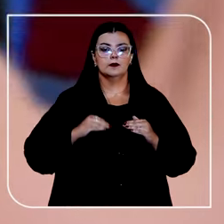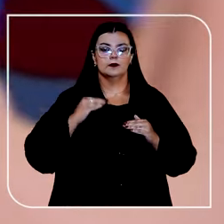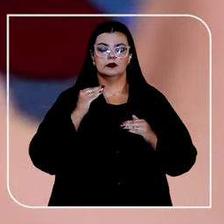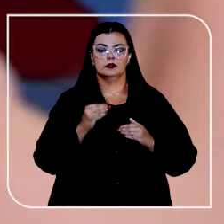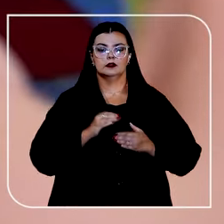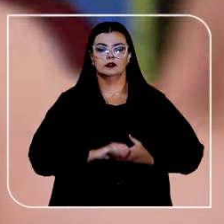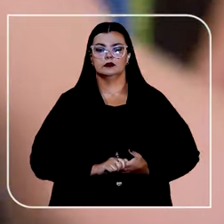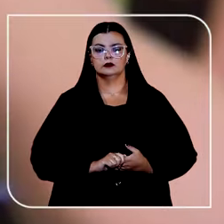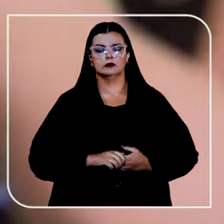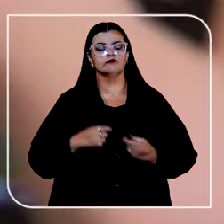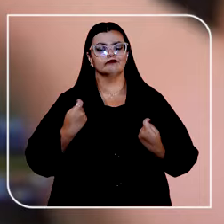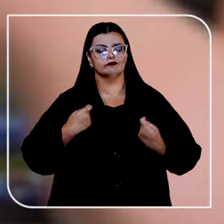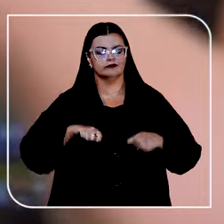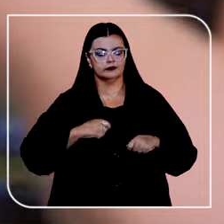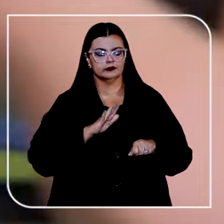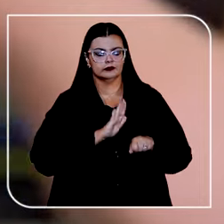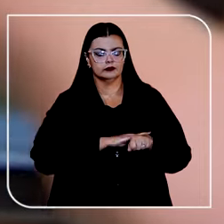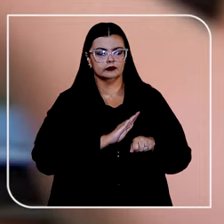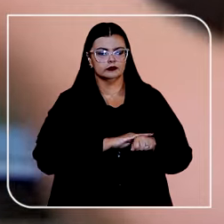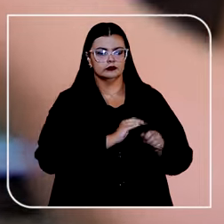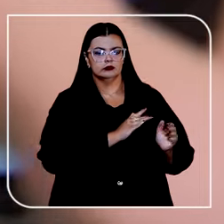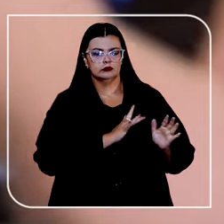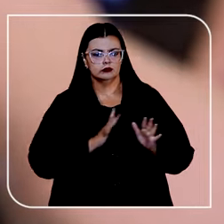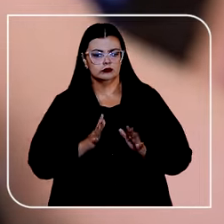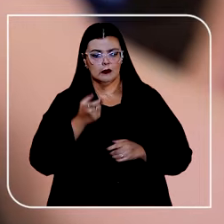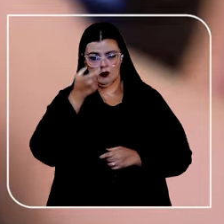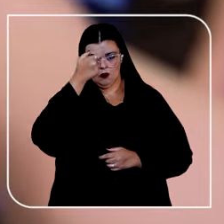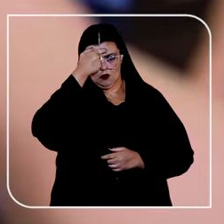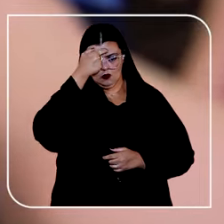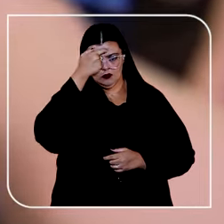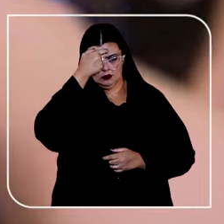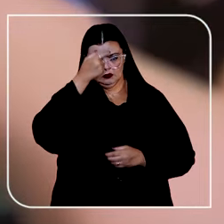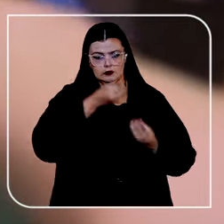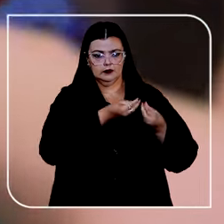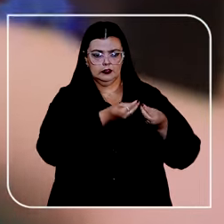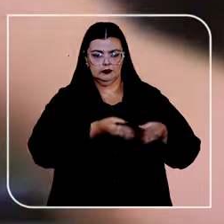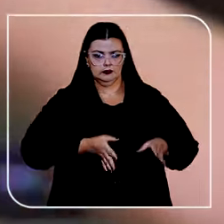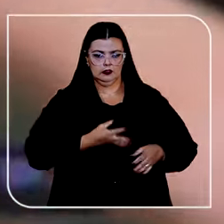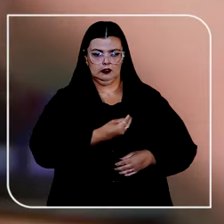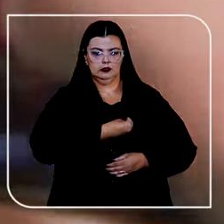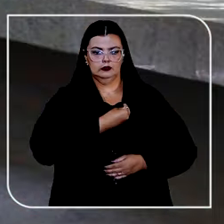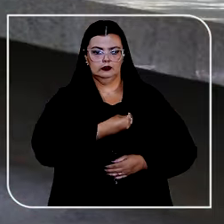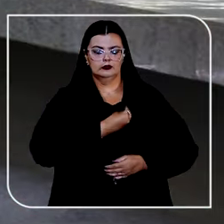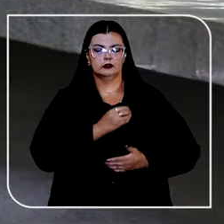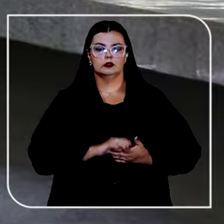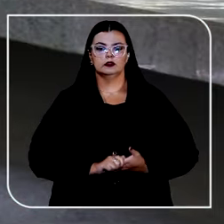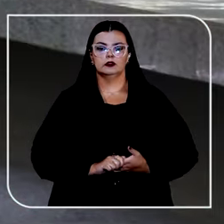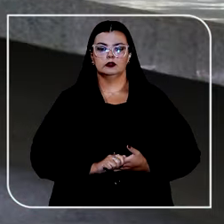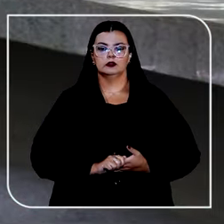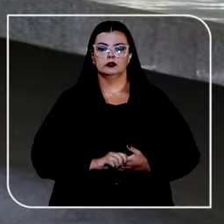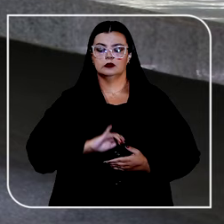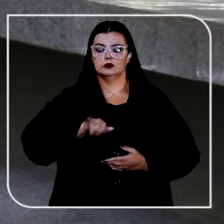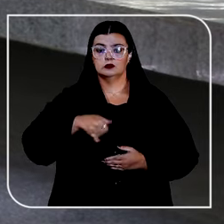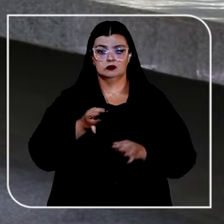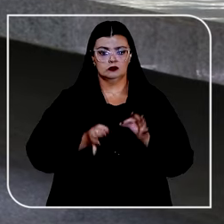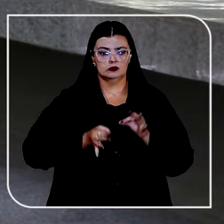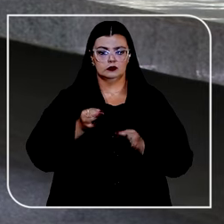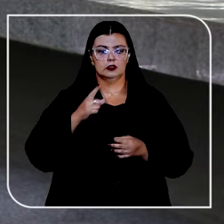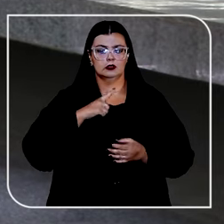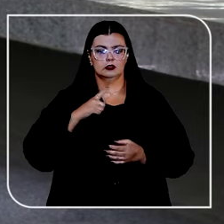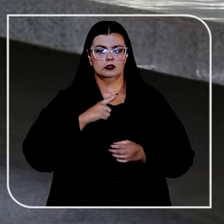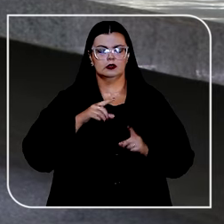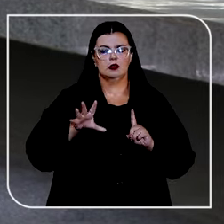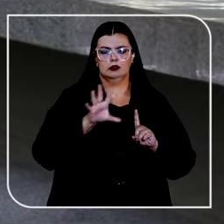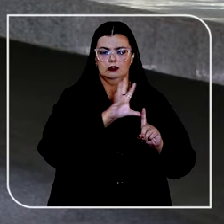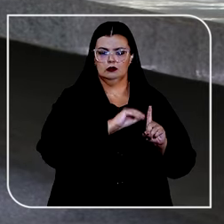ministros é preciso considerar o momento em que ela adquiriu o total consciência dos danos em sua vida no caso julgado uma mulher ajuizou